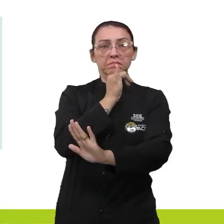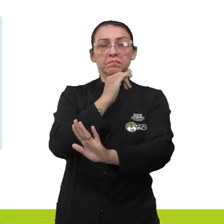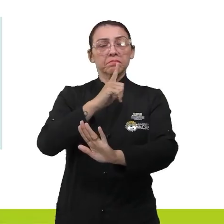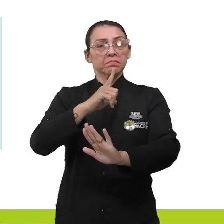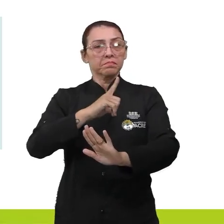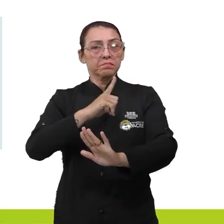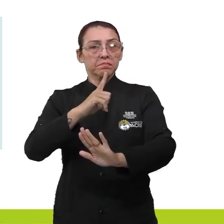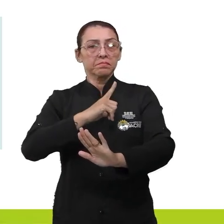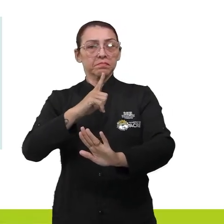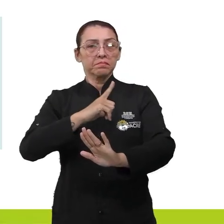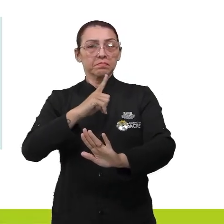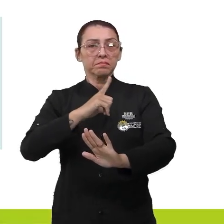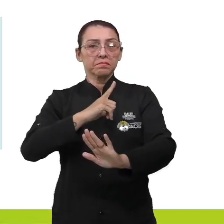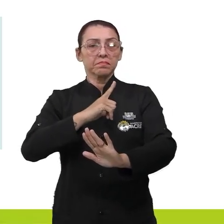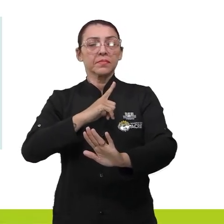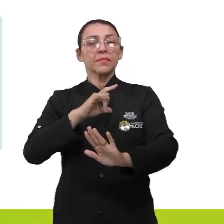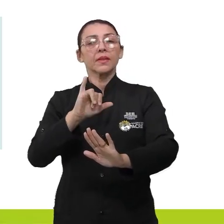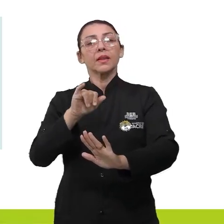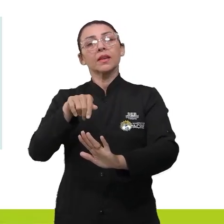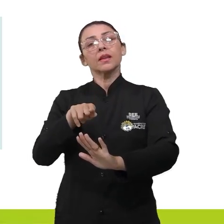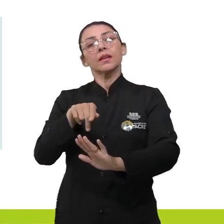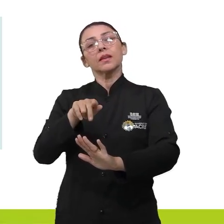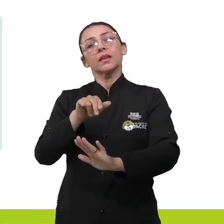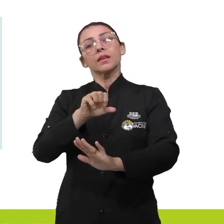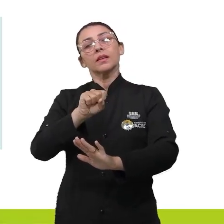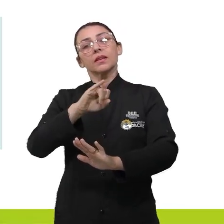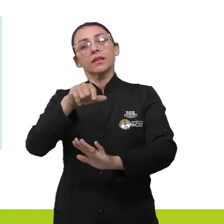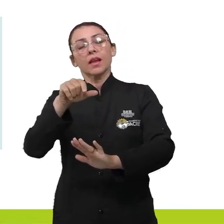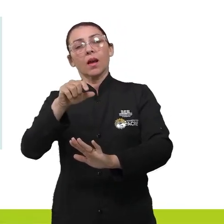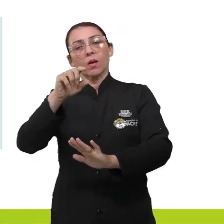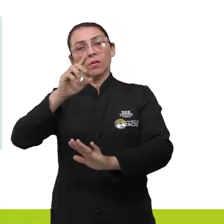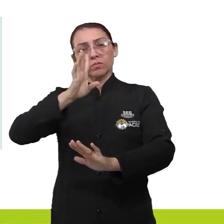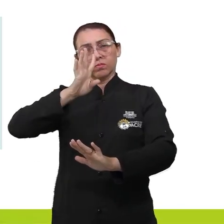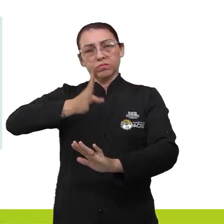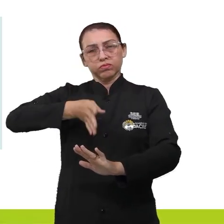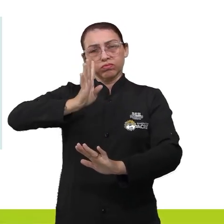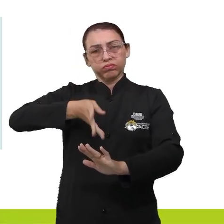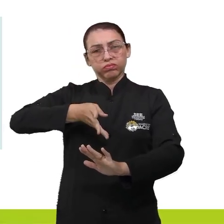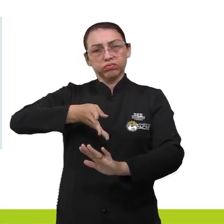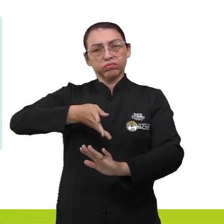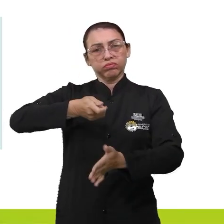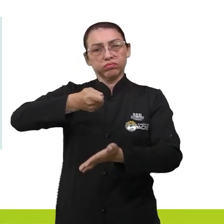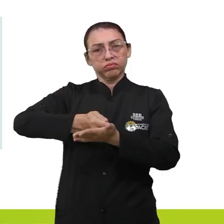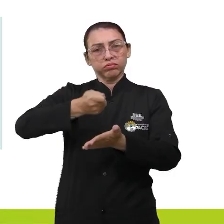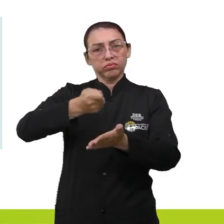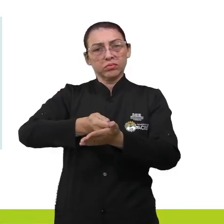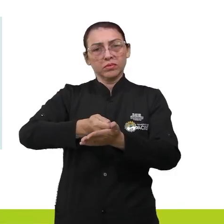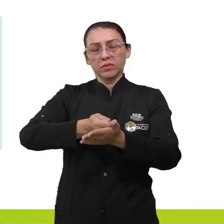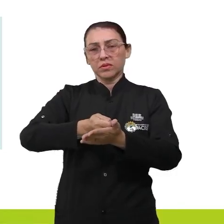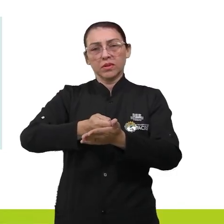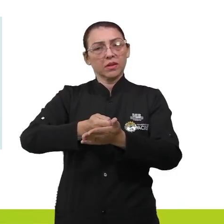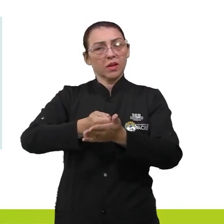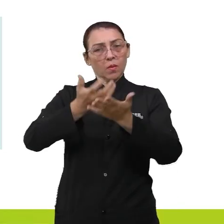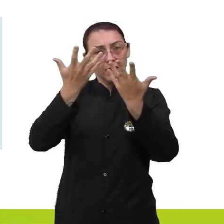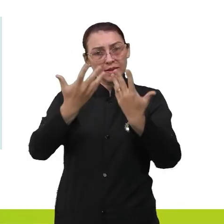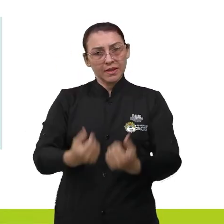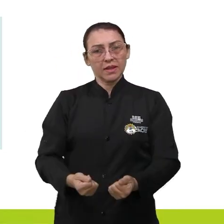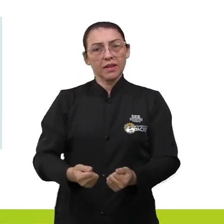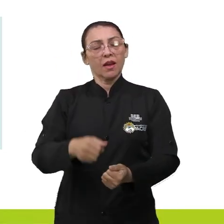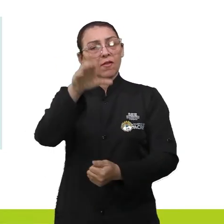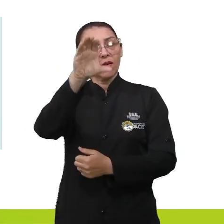exemplo, existia o Tribunal da Inquisição, onde julgavam e condenavam os que não se convertiam